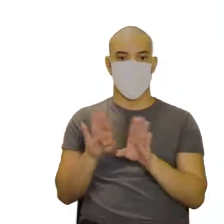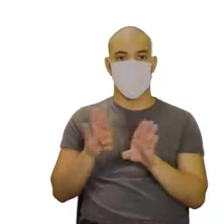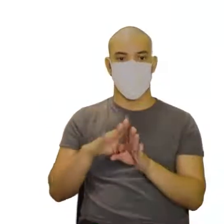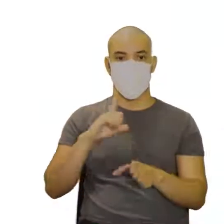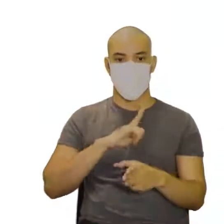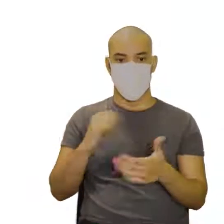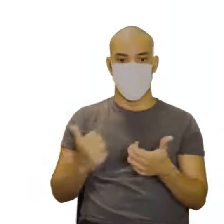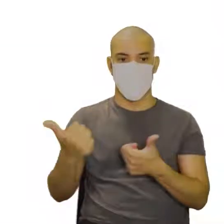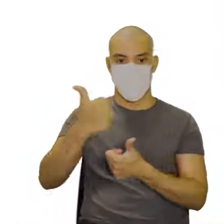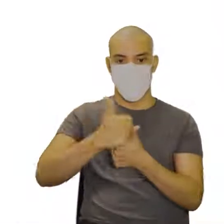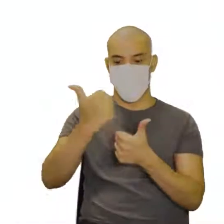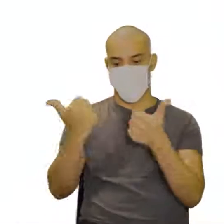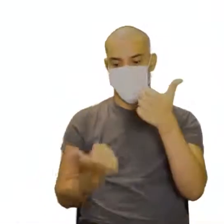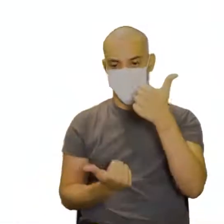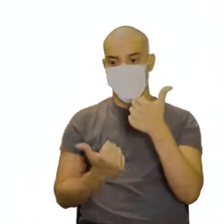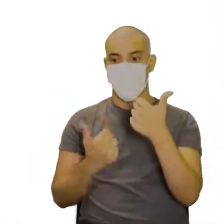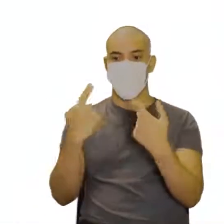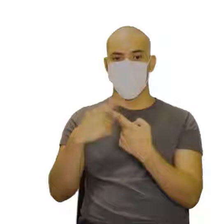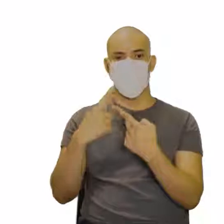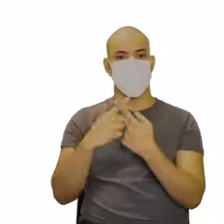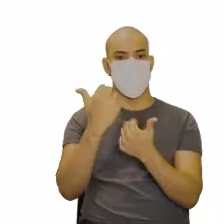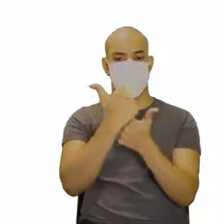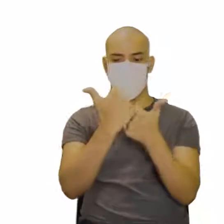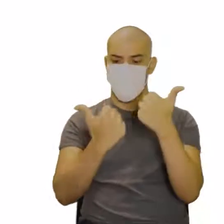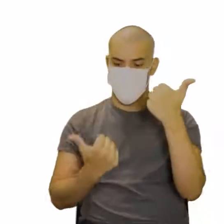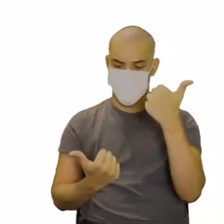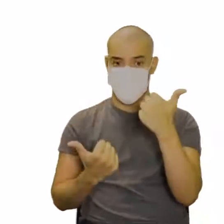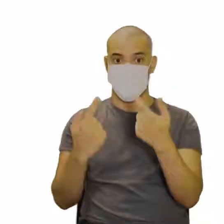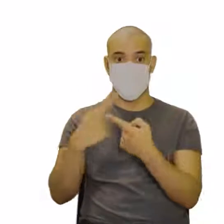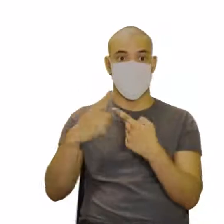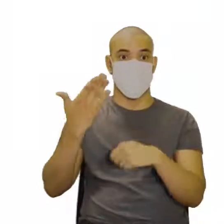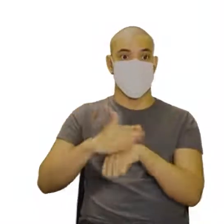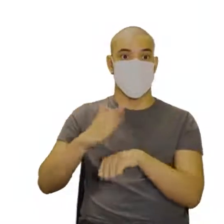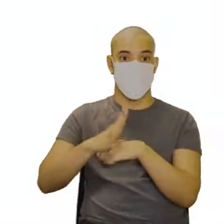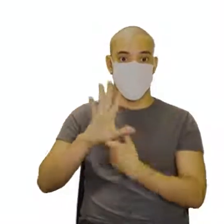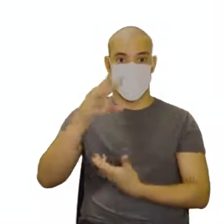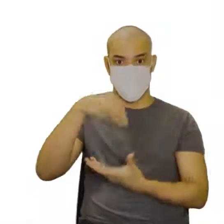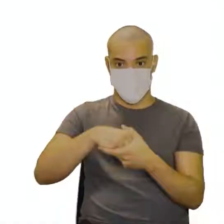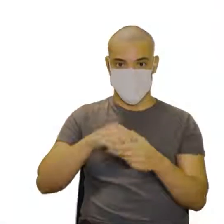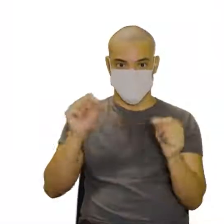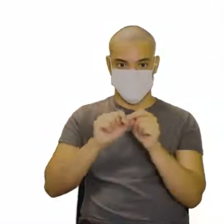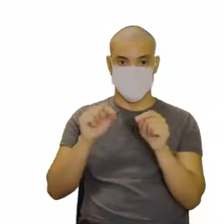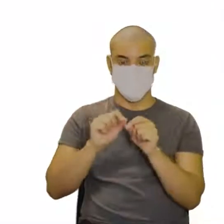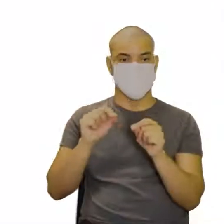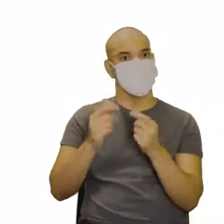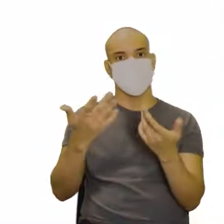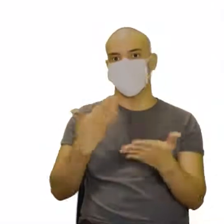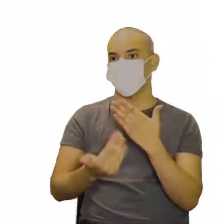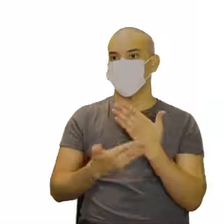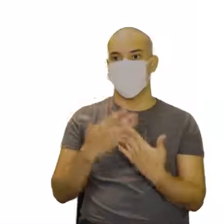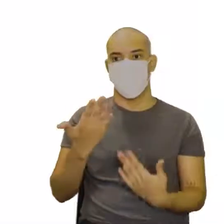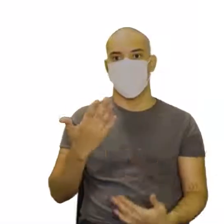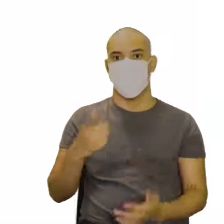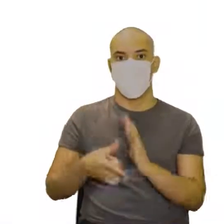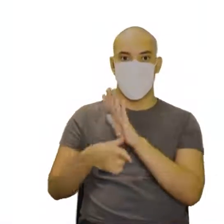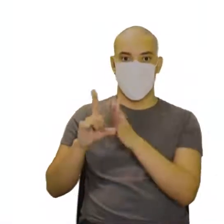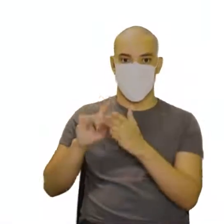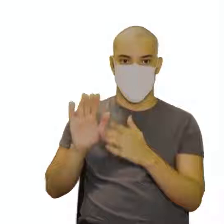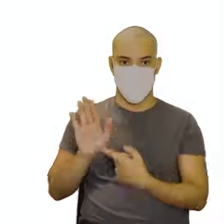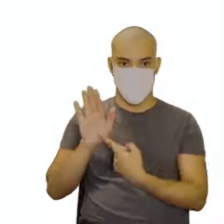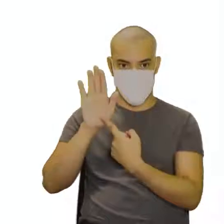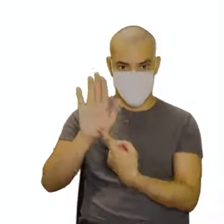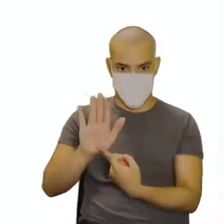subunidades, né? Por que a gente coloca isso? Na prática, se você for pegar um capacitor, como aquele que eu coloquei lá na